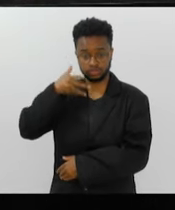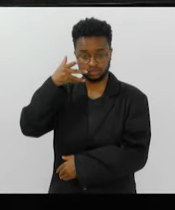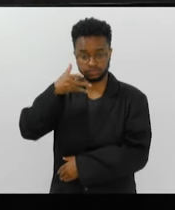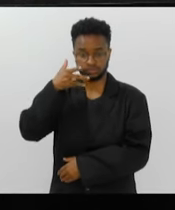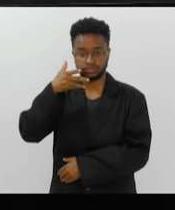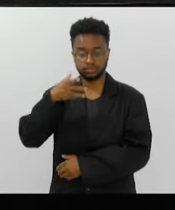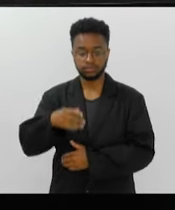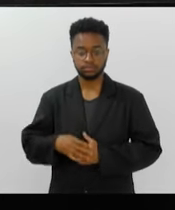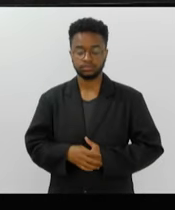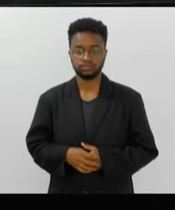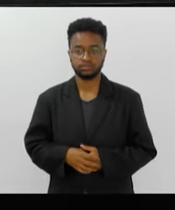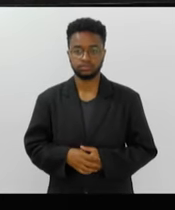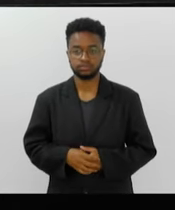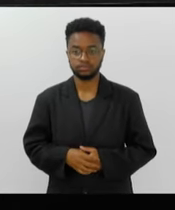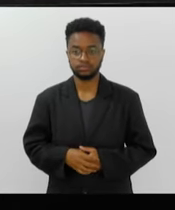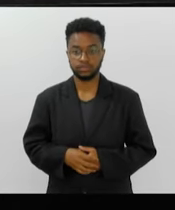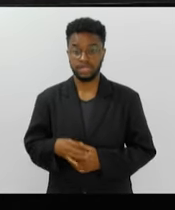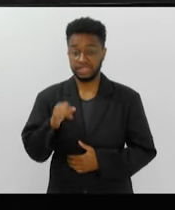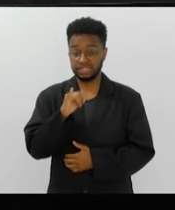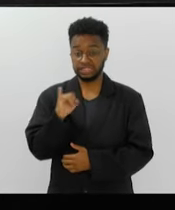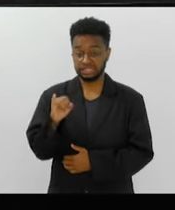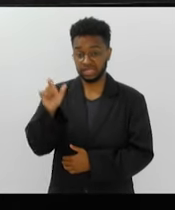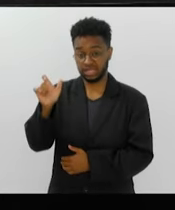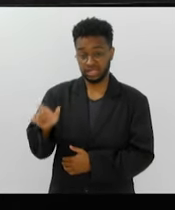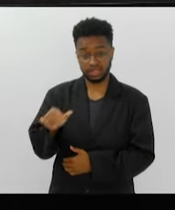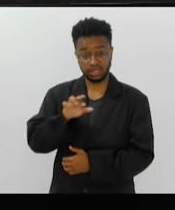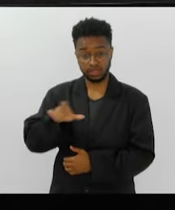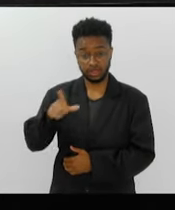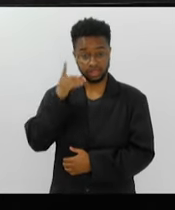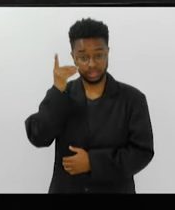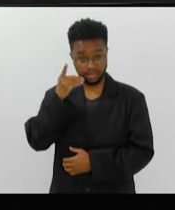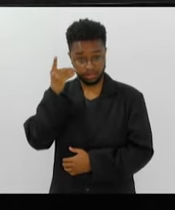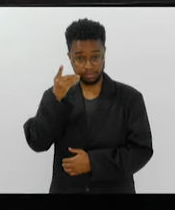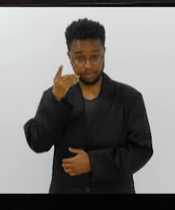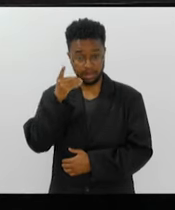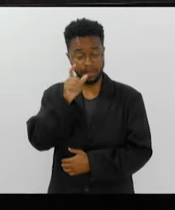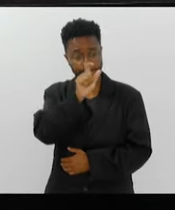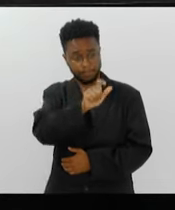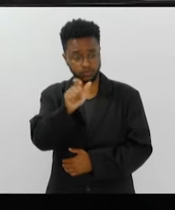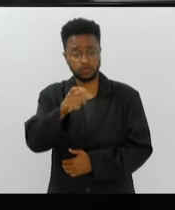aqui se ela não fosse uma deputada ela seria considerada